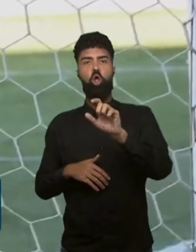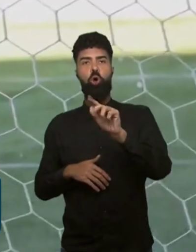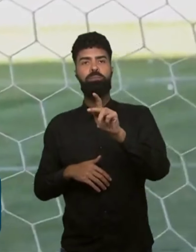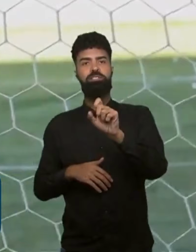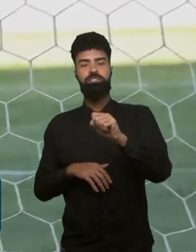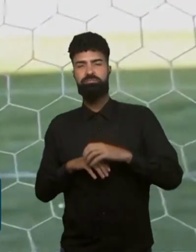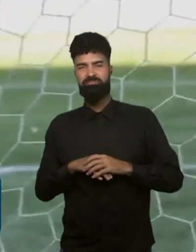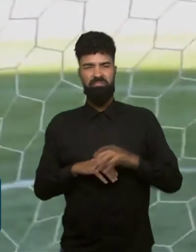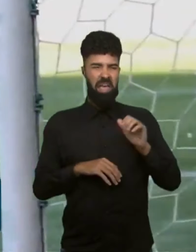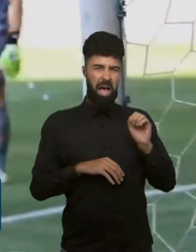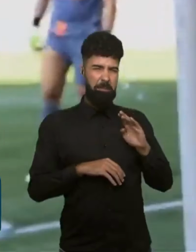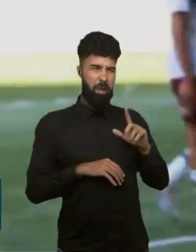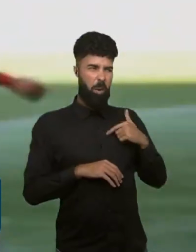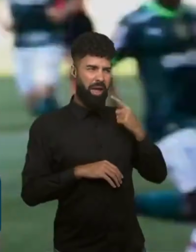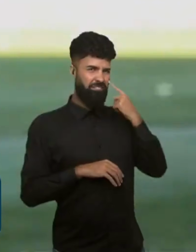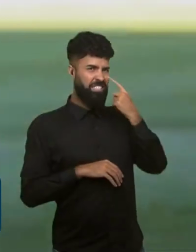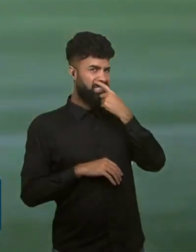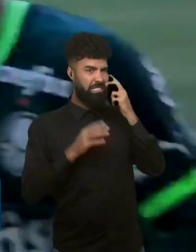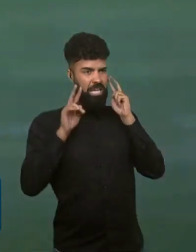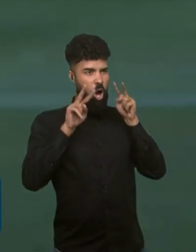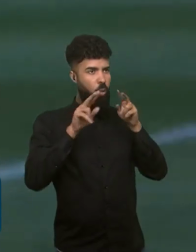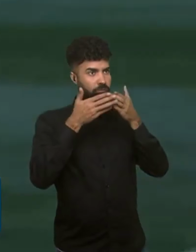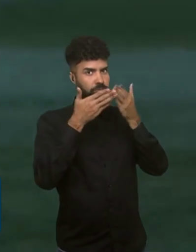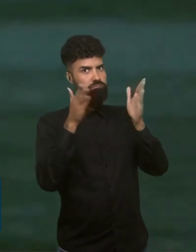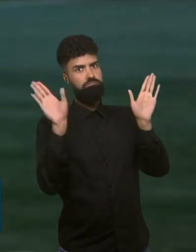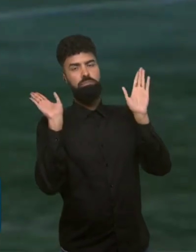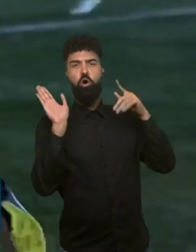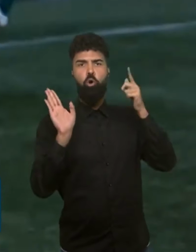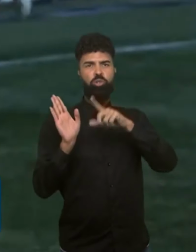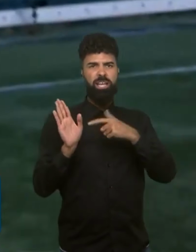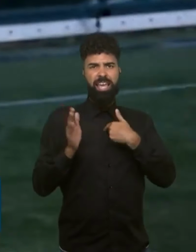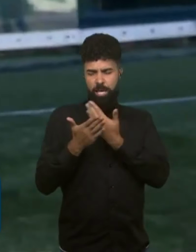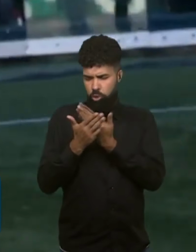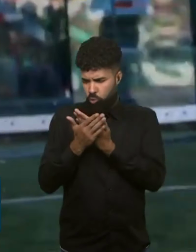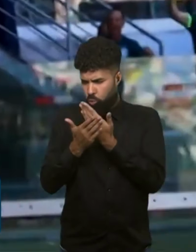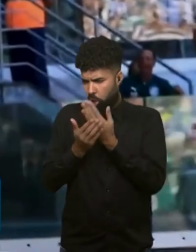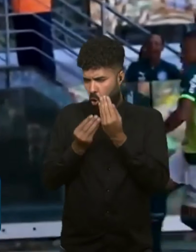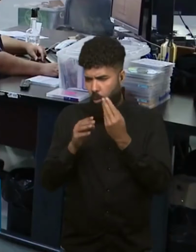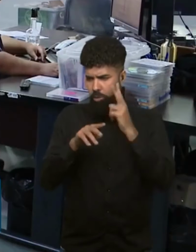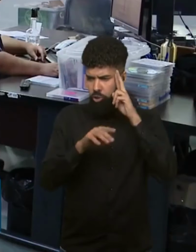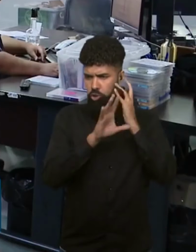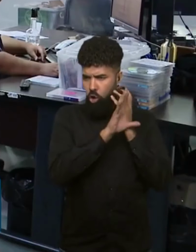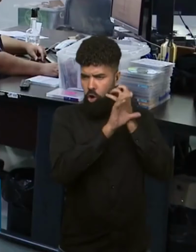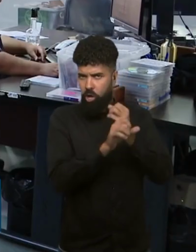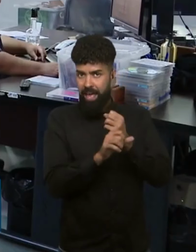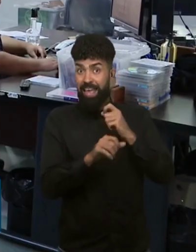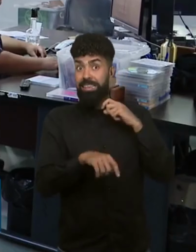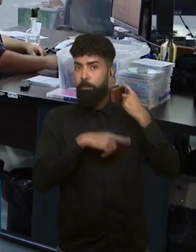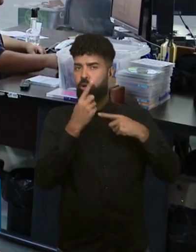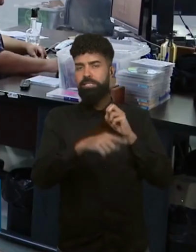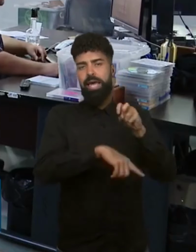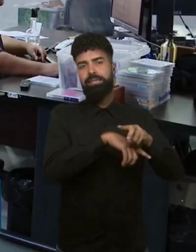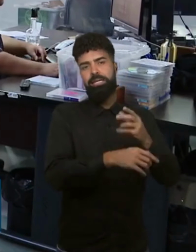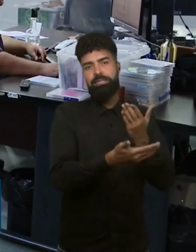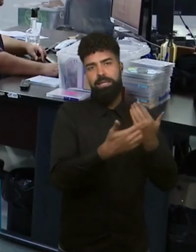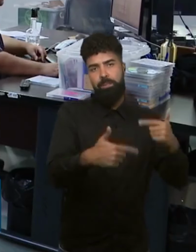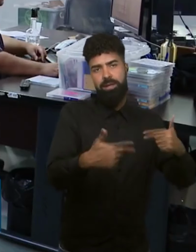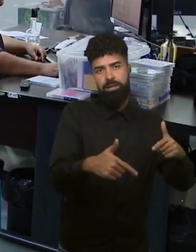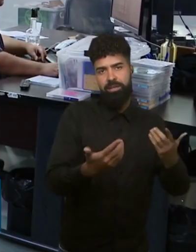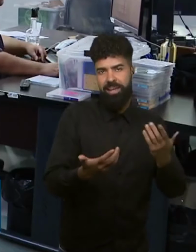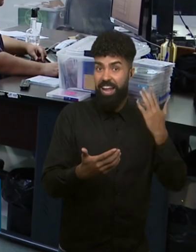é um visionário, é um cara que, para assumir um clube, ele estuda a história do clube, foi o que ele fez no Palmeiras, e ele